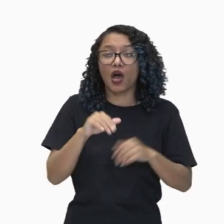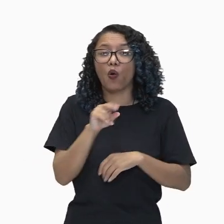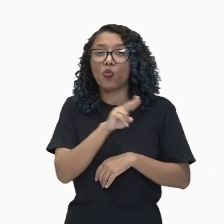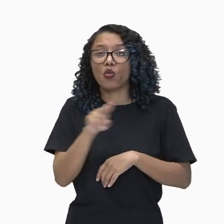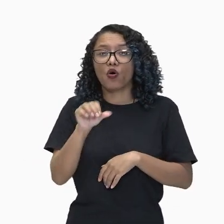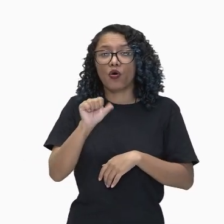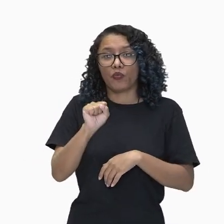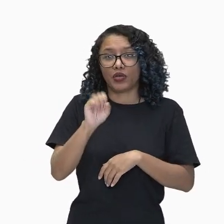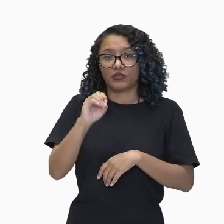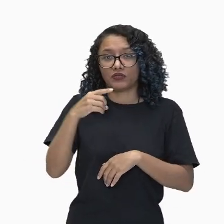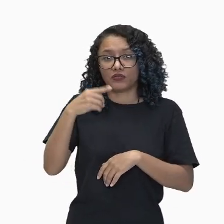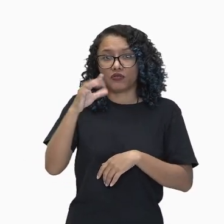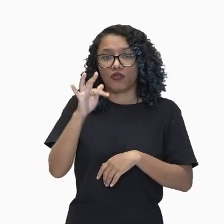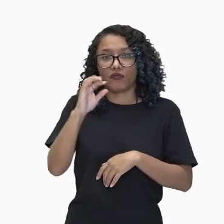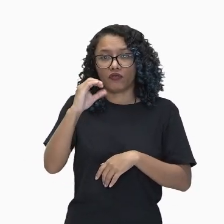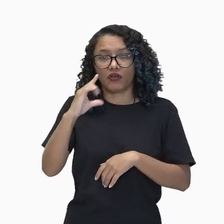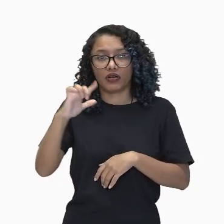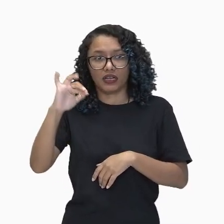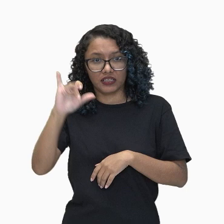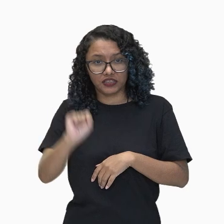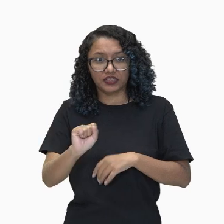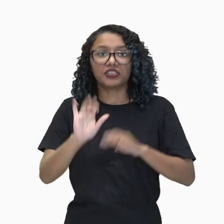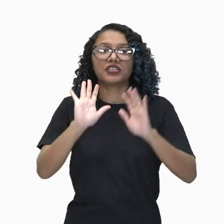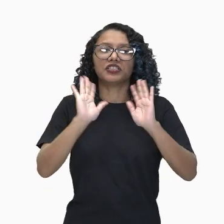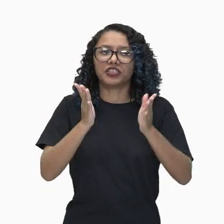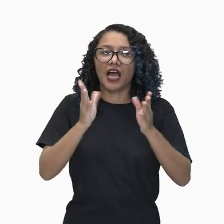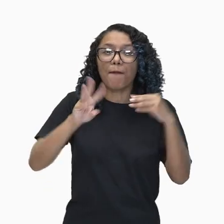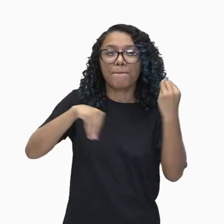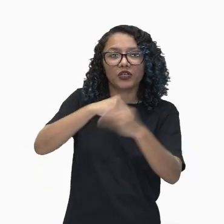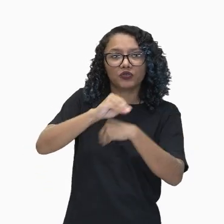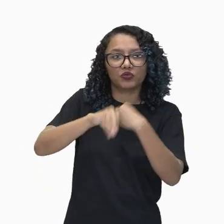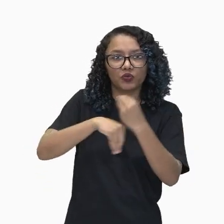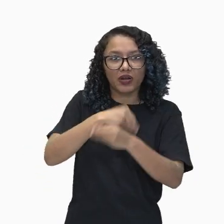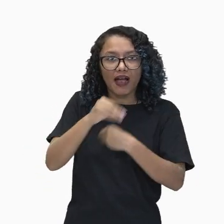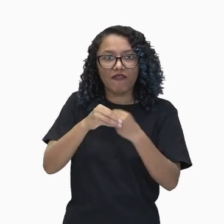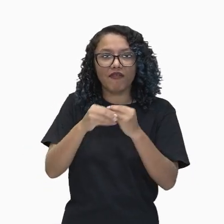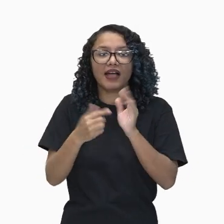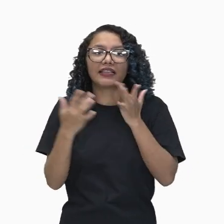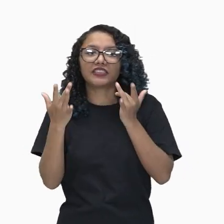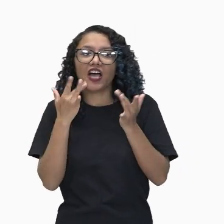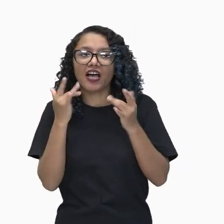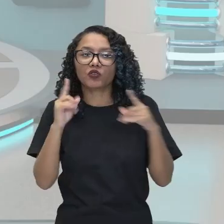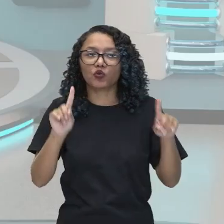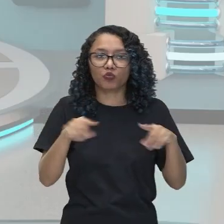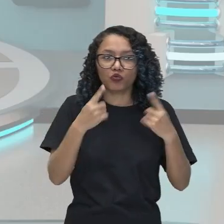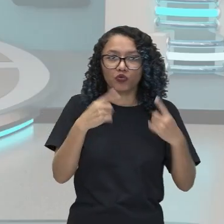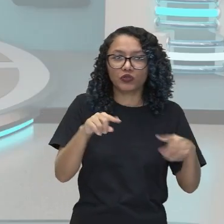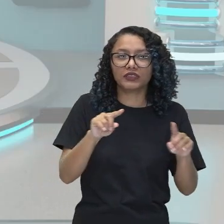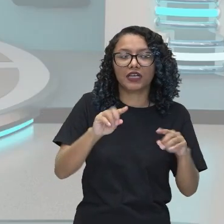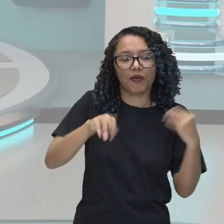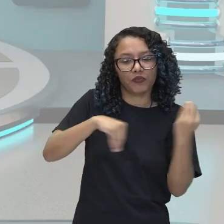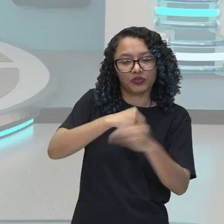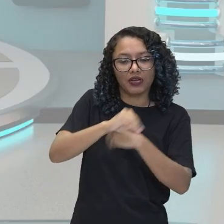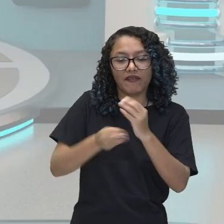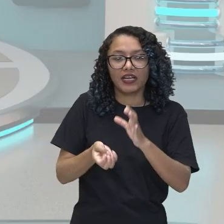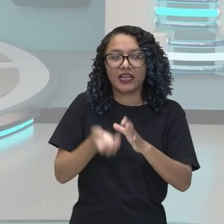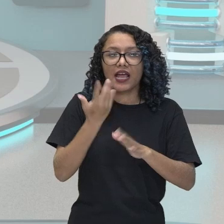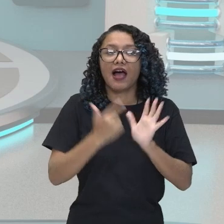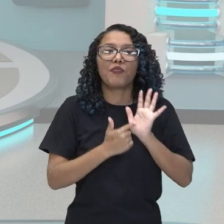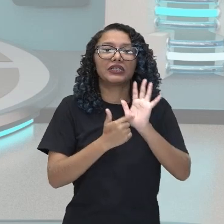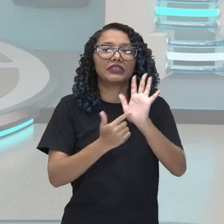música e a encenação para interpretar as tragédias gregas. Então, é um